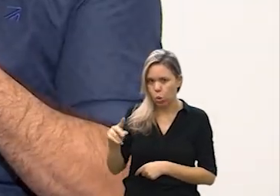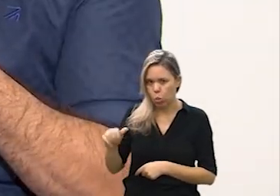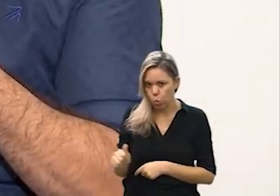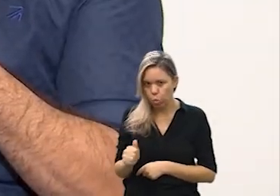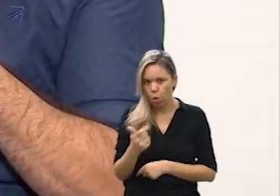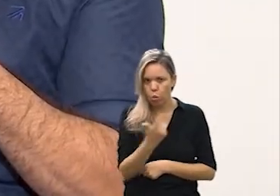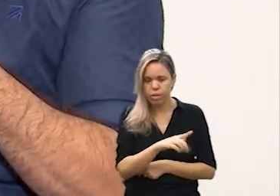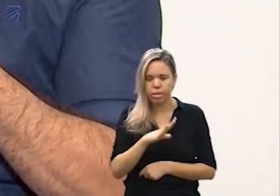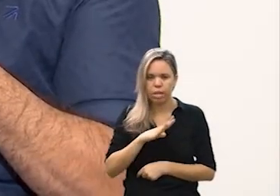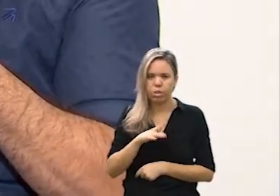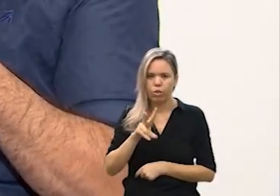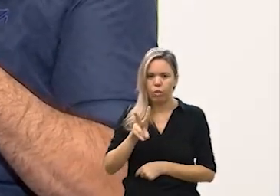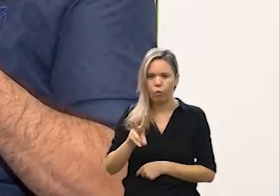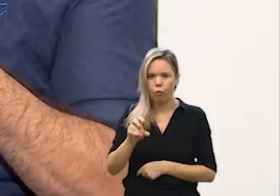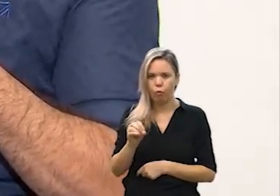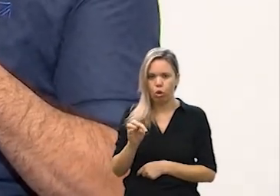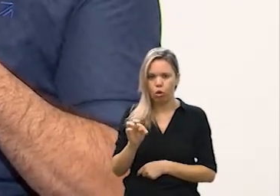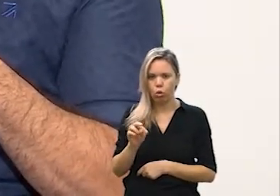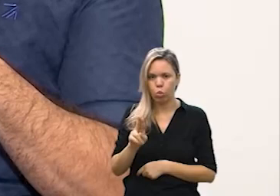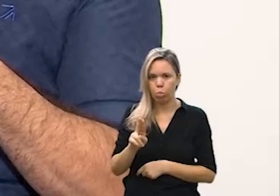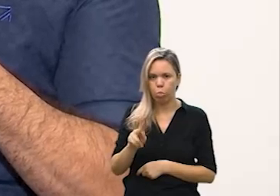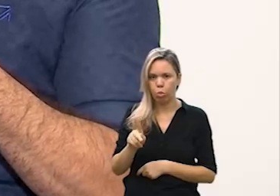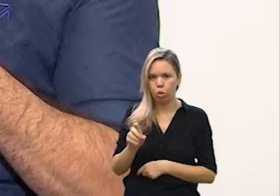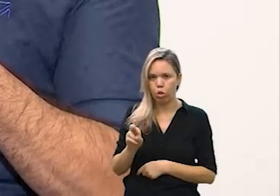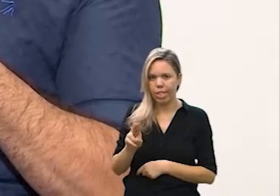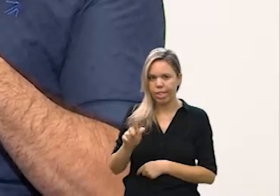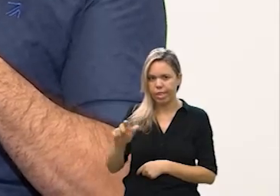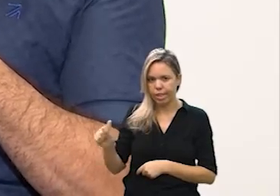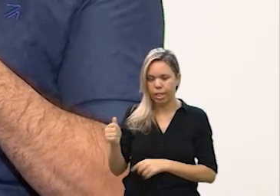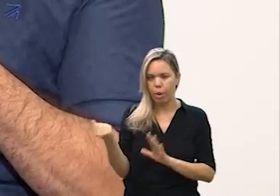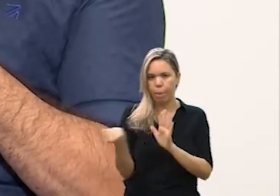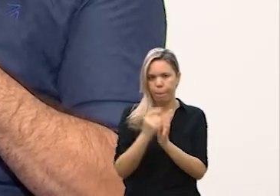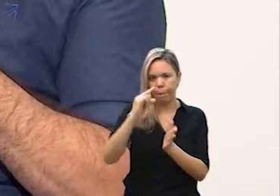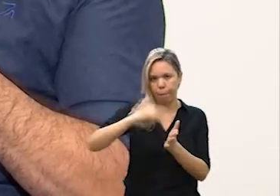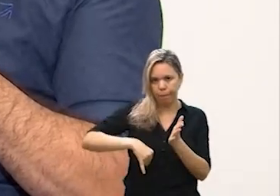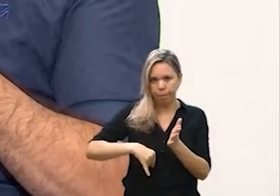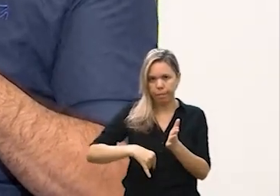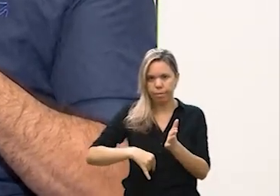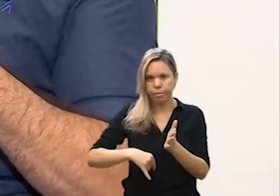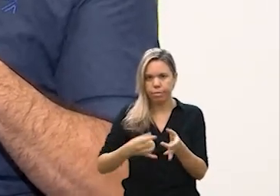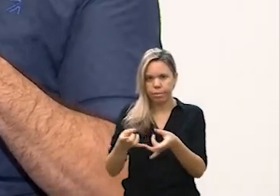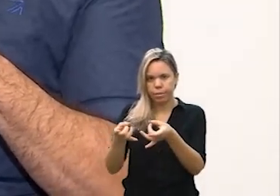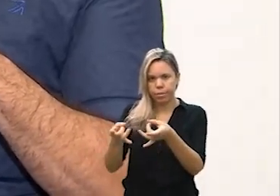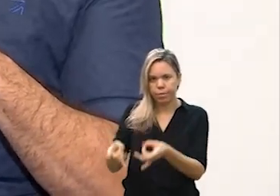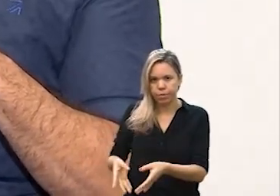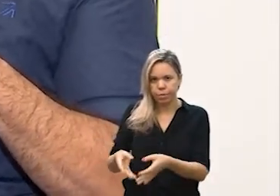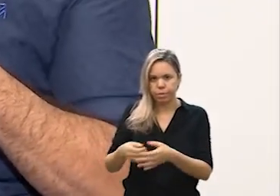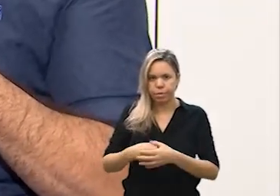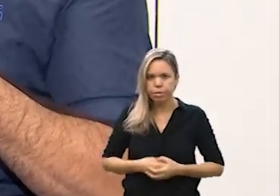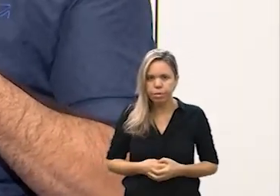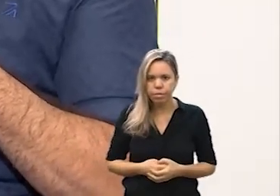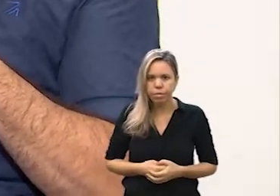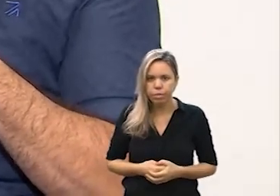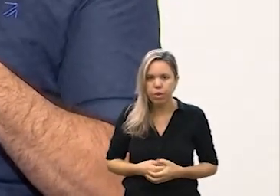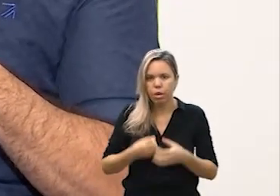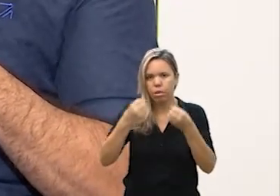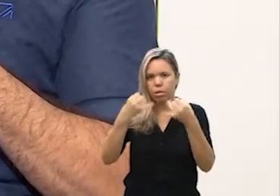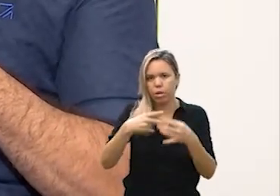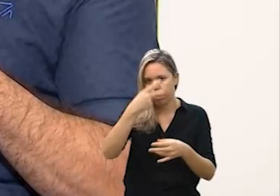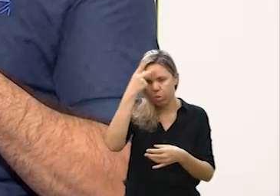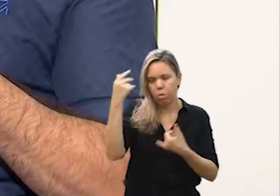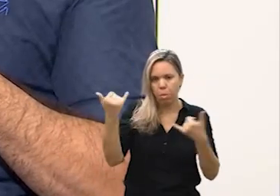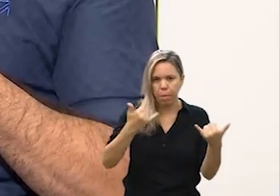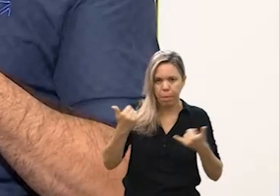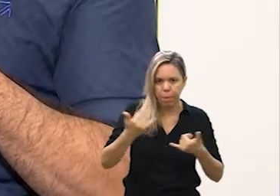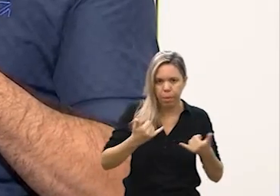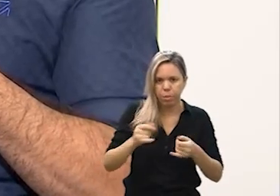Muitas pessoas acabam por abandonar. Nós já ouvimos relatos aí de pessoas terem que fazer cirurgias que custam mais de R$